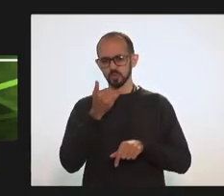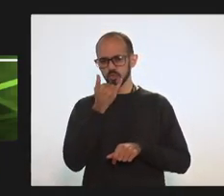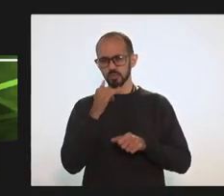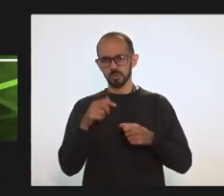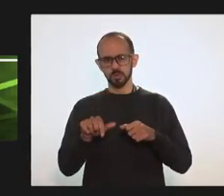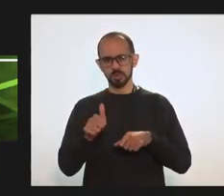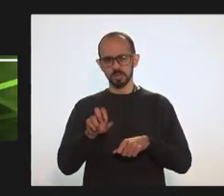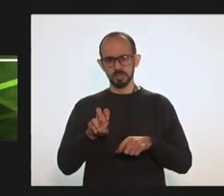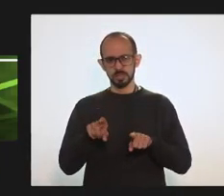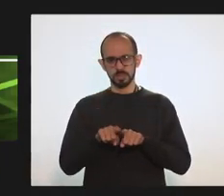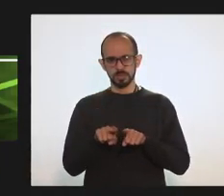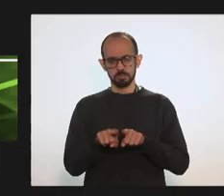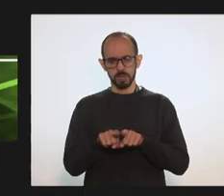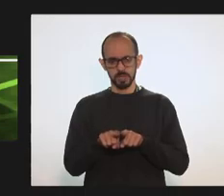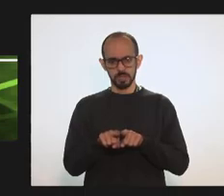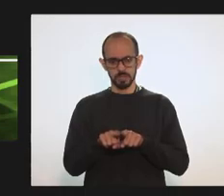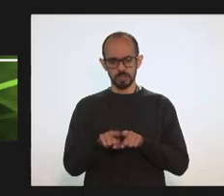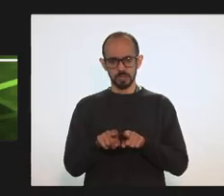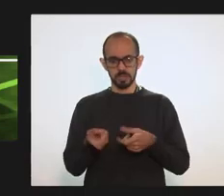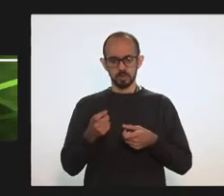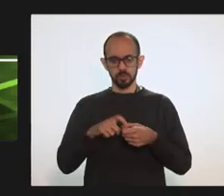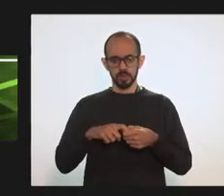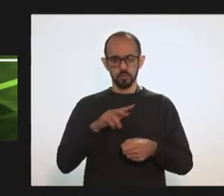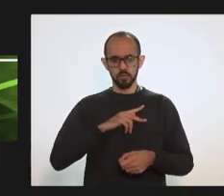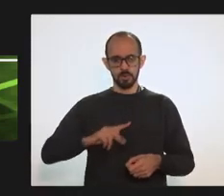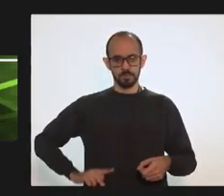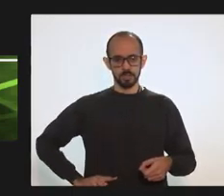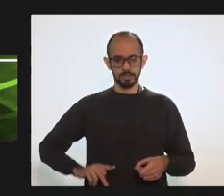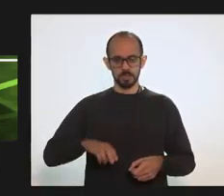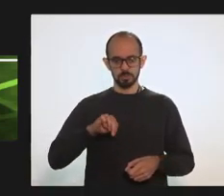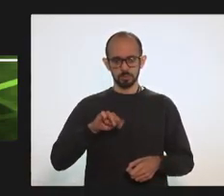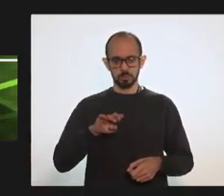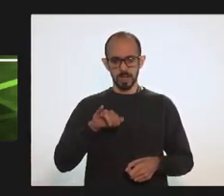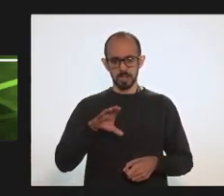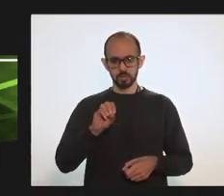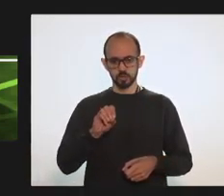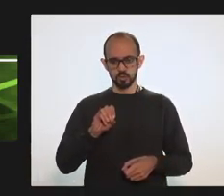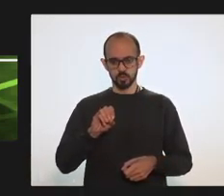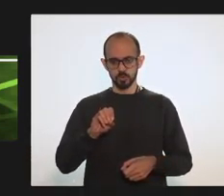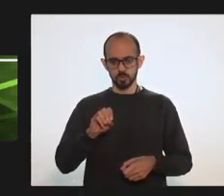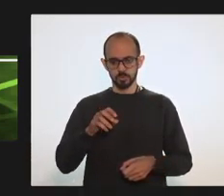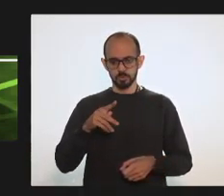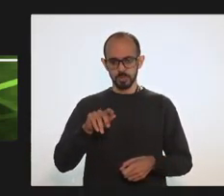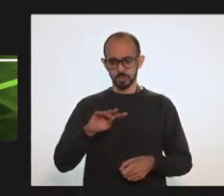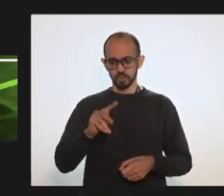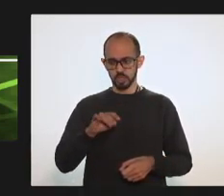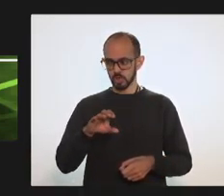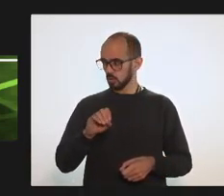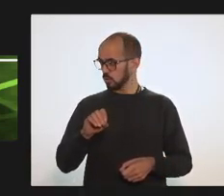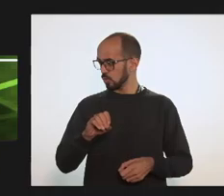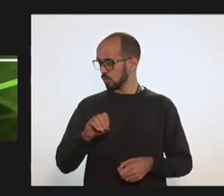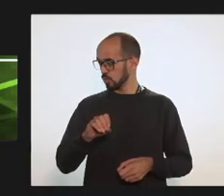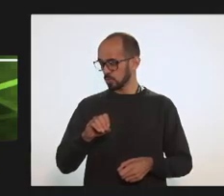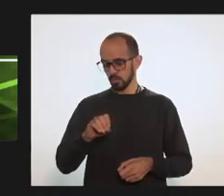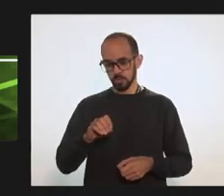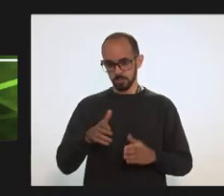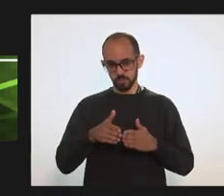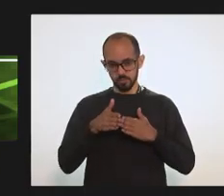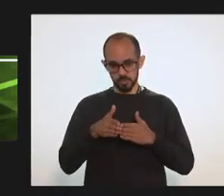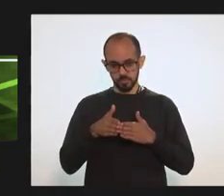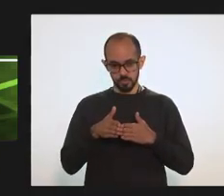Senhores que acordam, permaneçam como estão. Aprovado. Devolvo a presidência ao deputado... Tem mais um, deputado Luiz